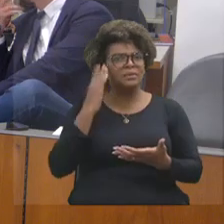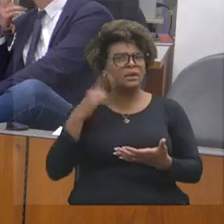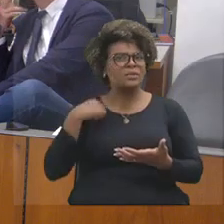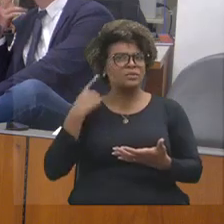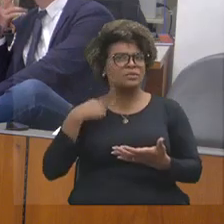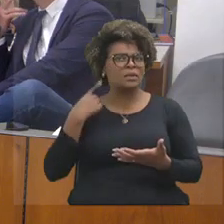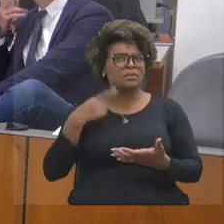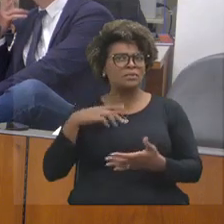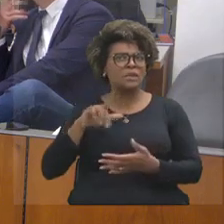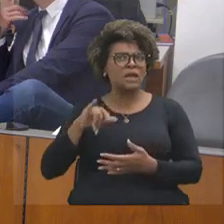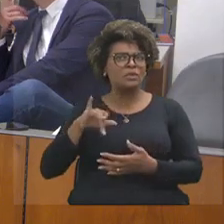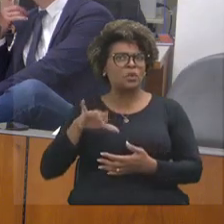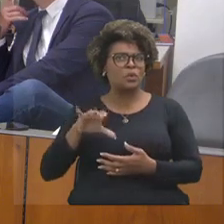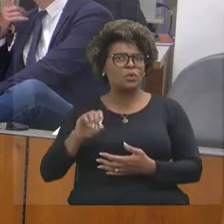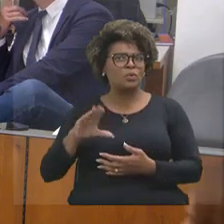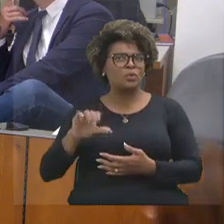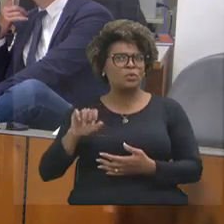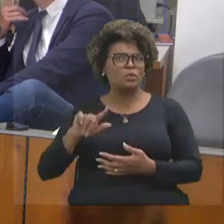Abrantes